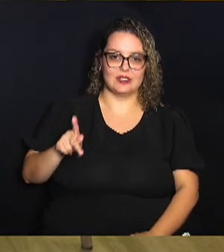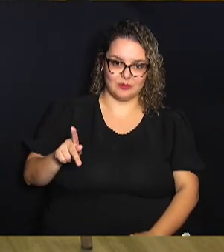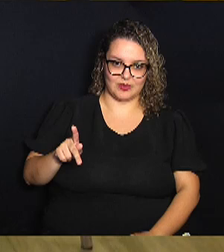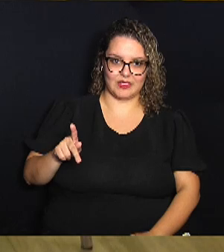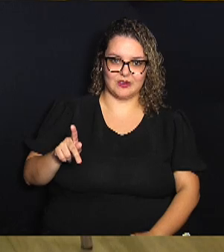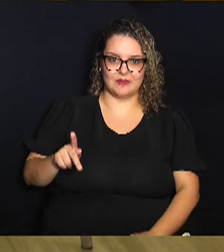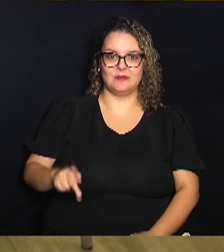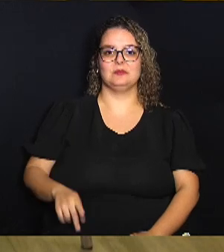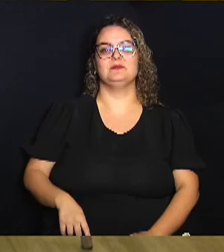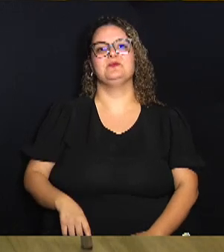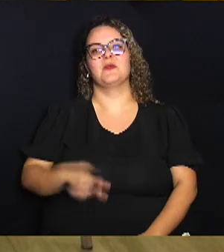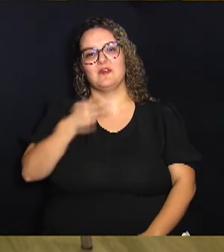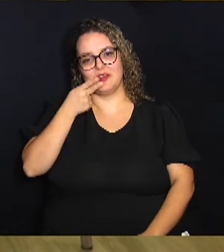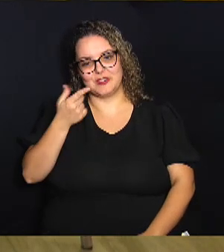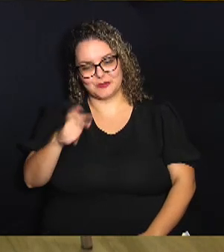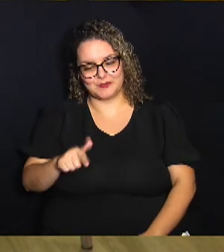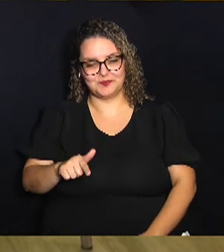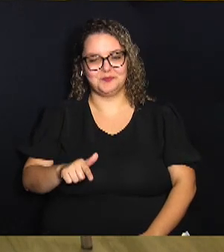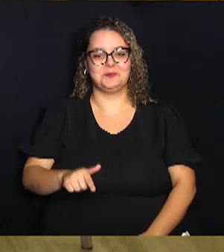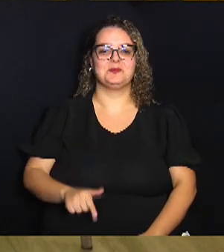Eu vou repetir.